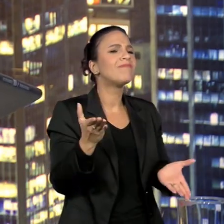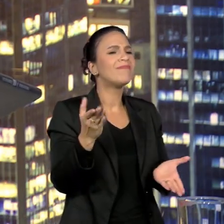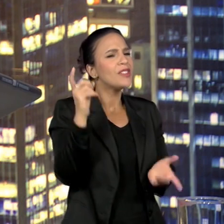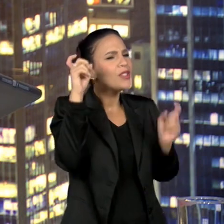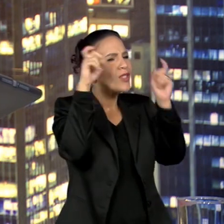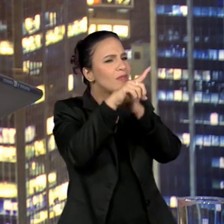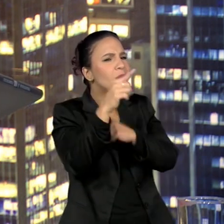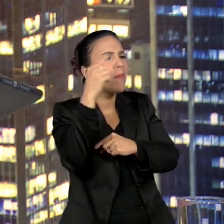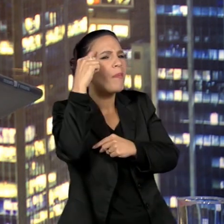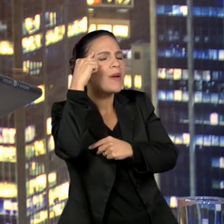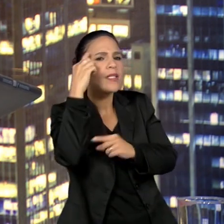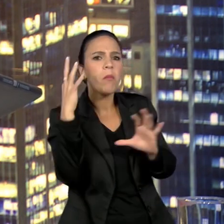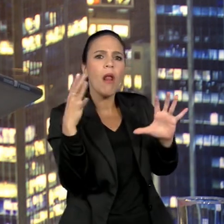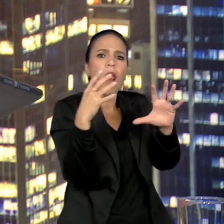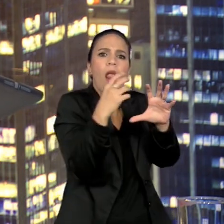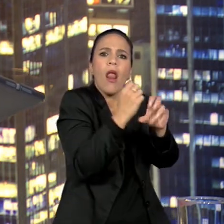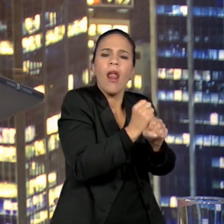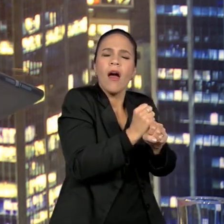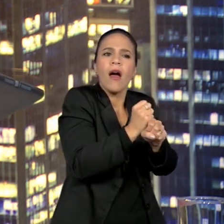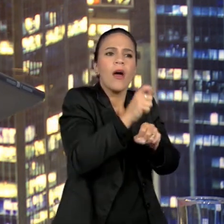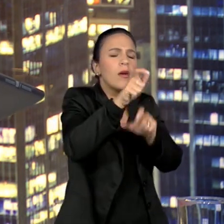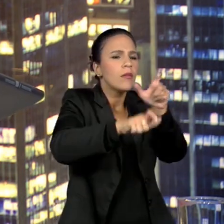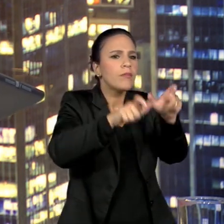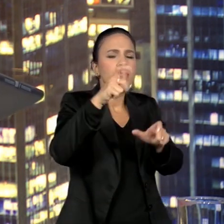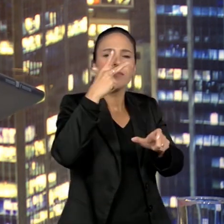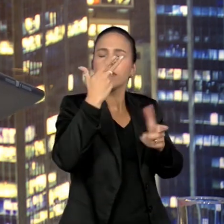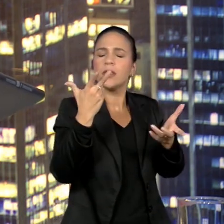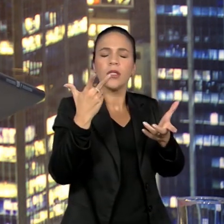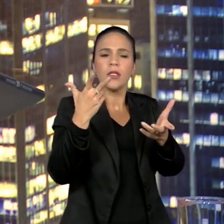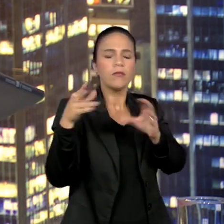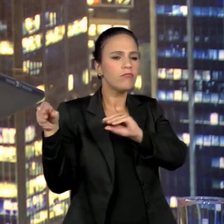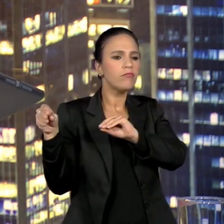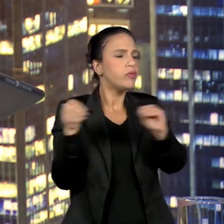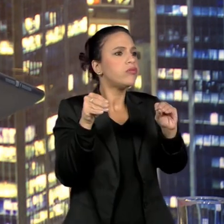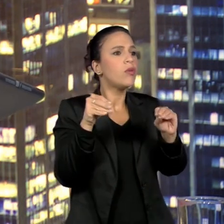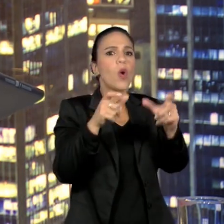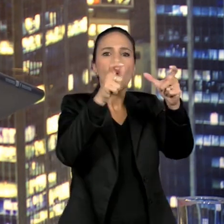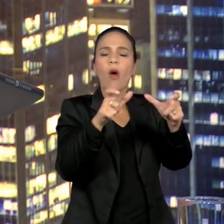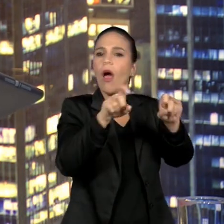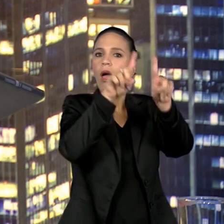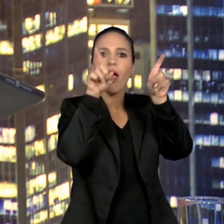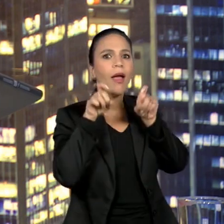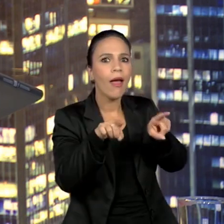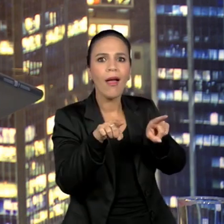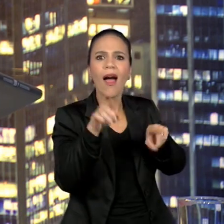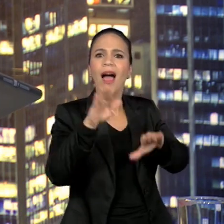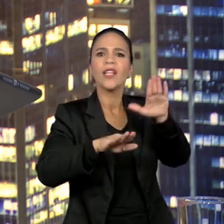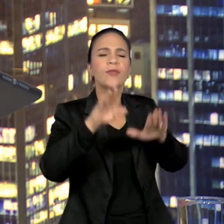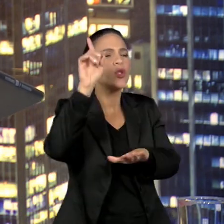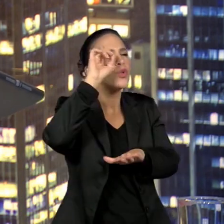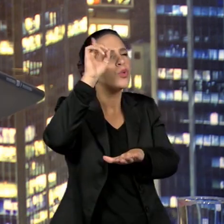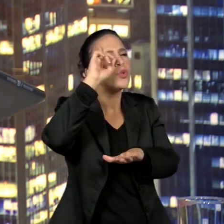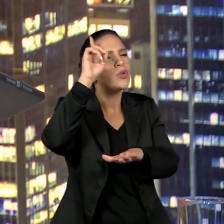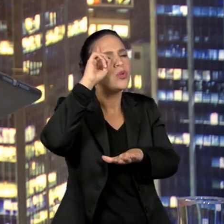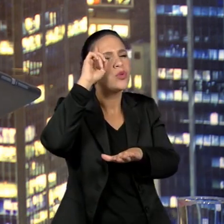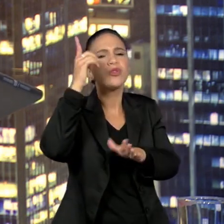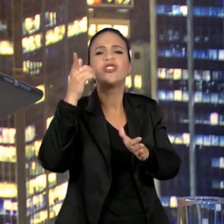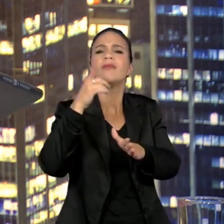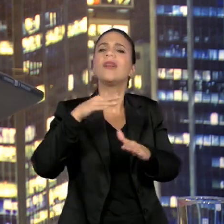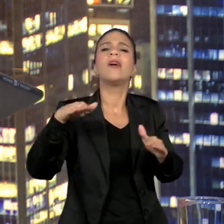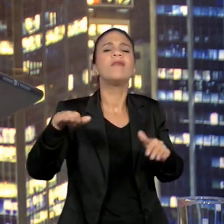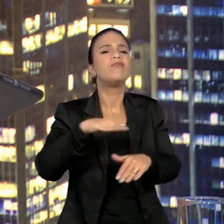população refugiada. Então, eles trazem muita resiliência, muito talento, cultura, vontade de ficar, de se integrar, de empreender, de